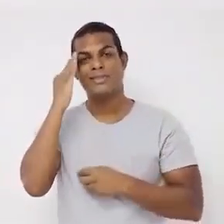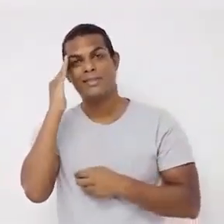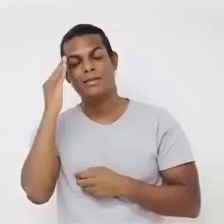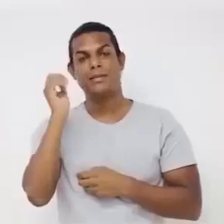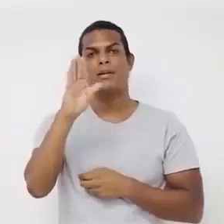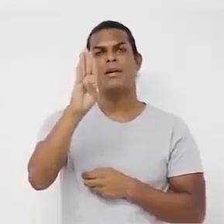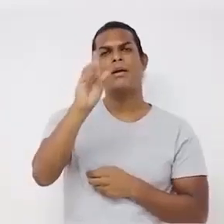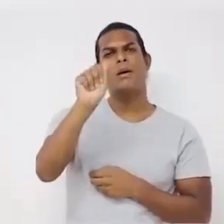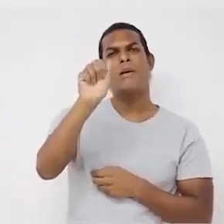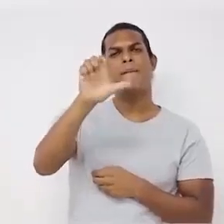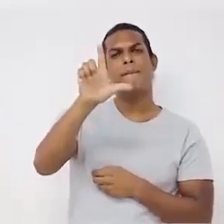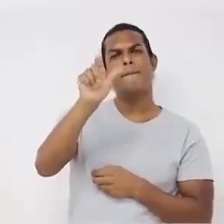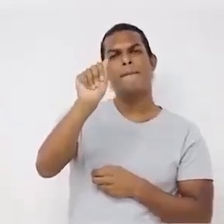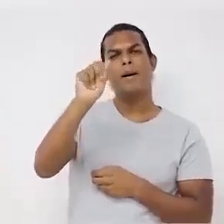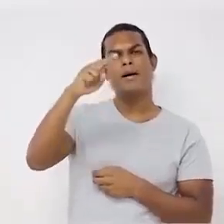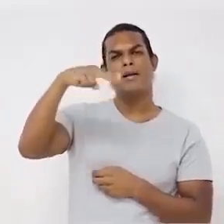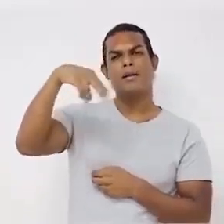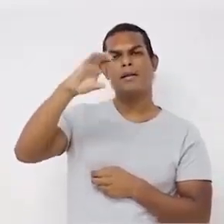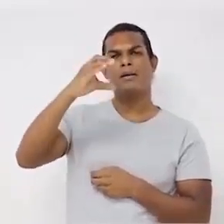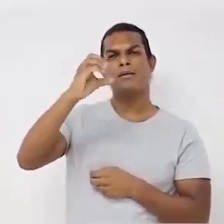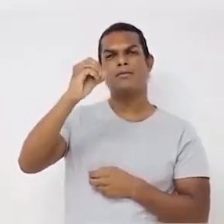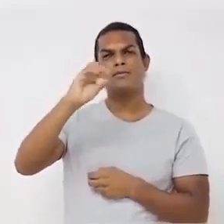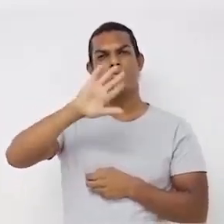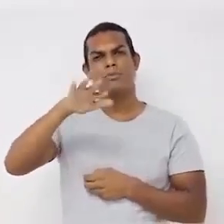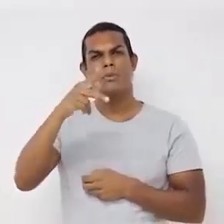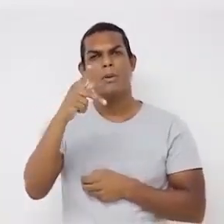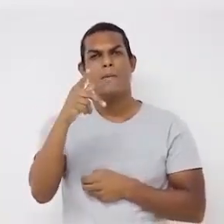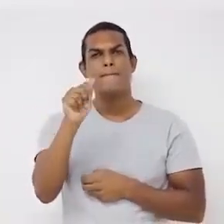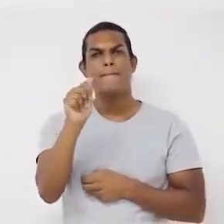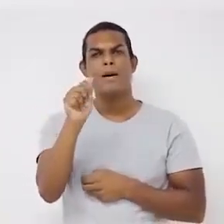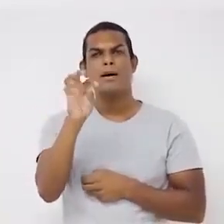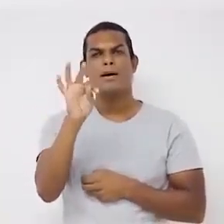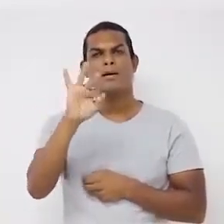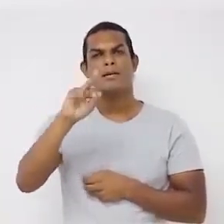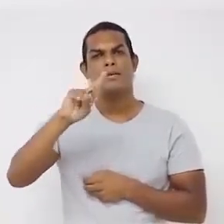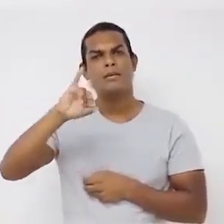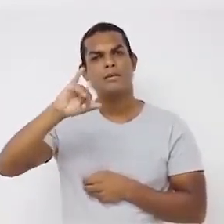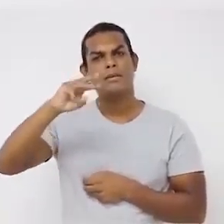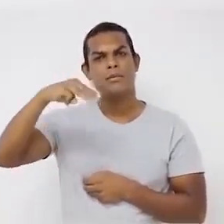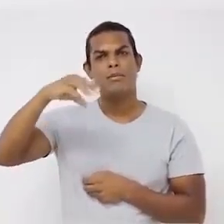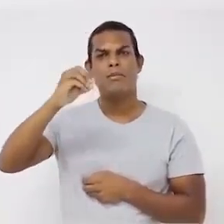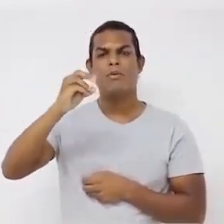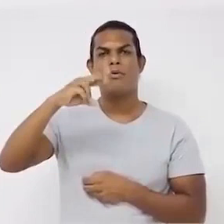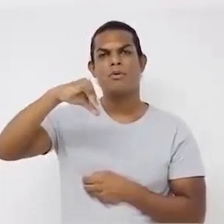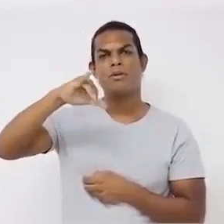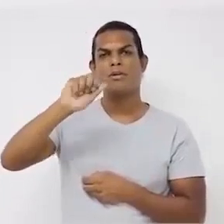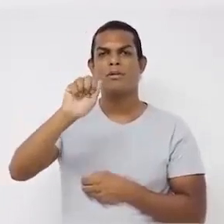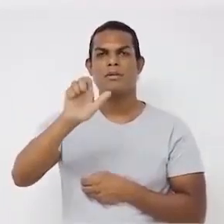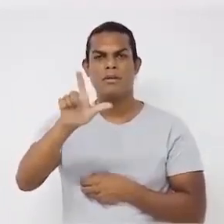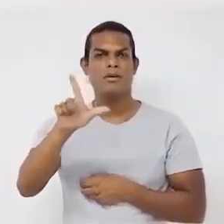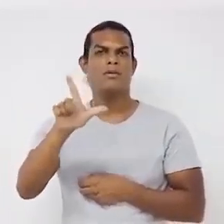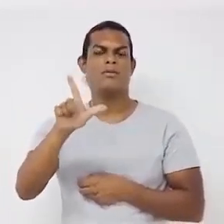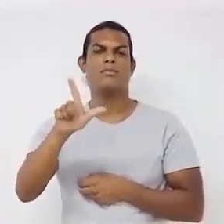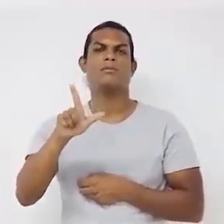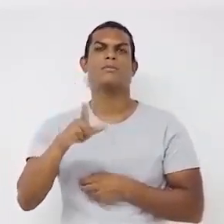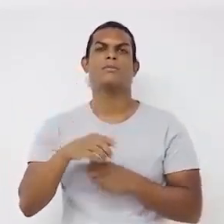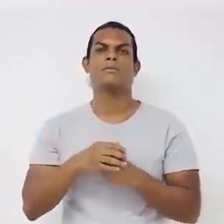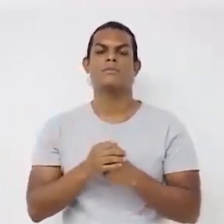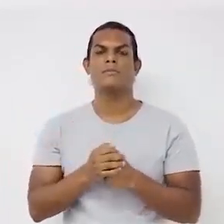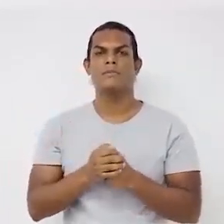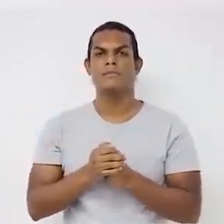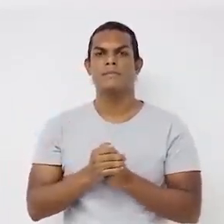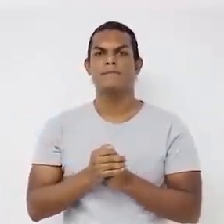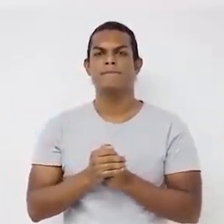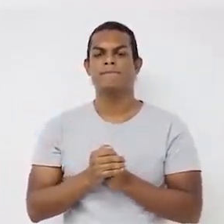entender o balanço patrimonial, conseguir elaborar essa demonstração, essa importante demonstração e dar uma passeada